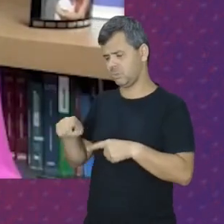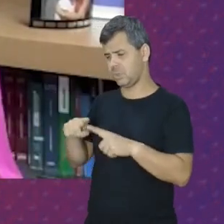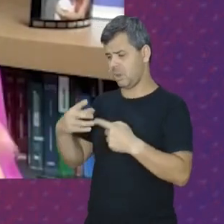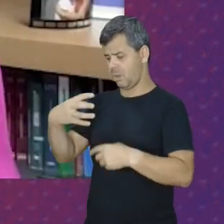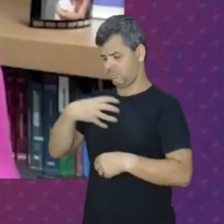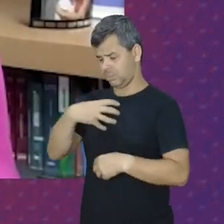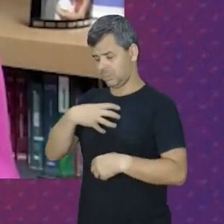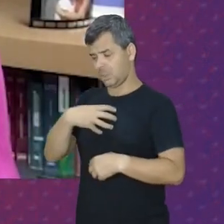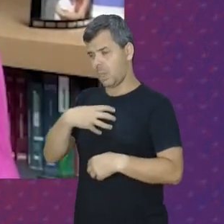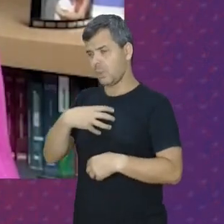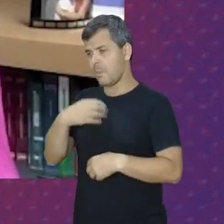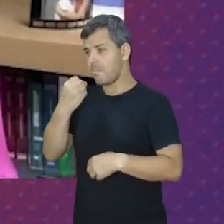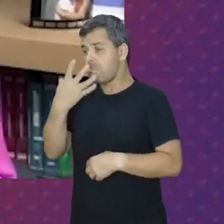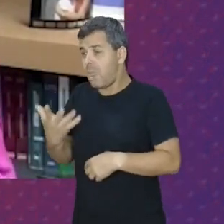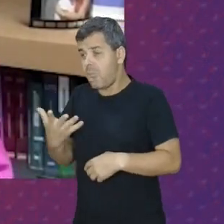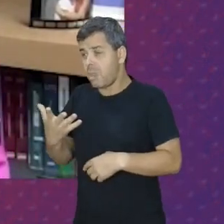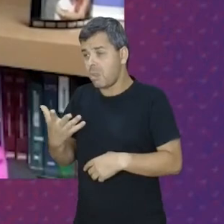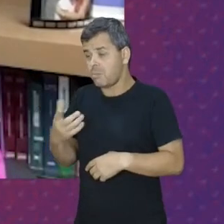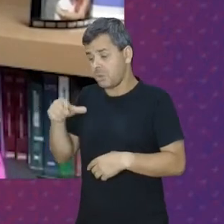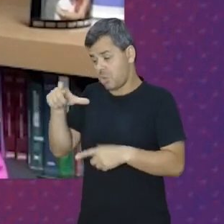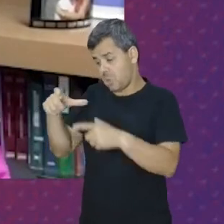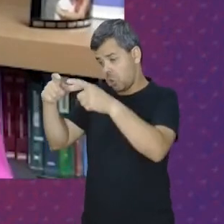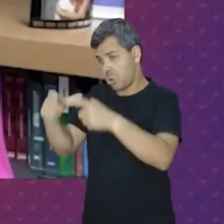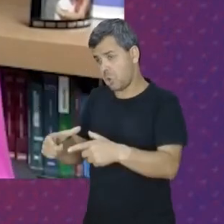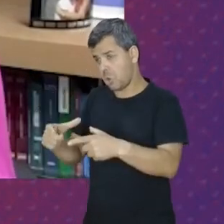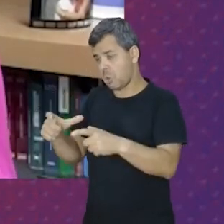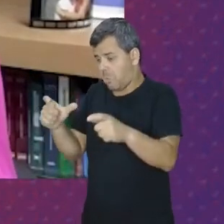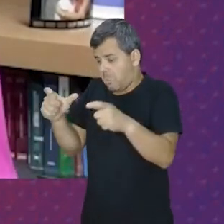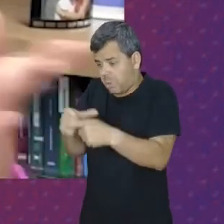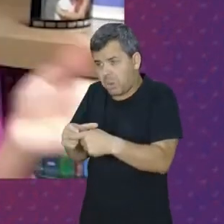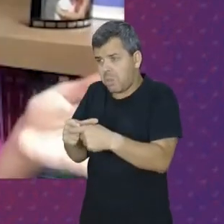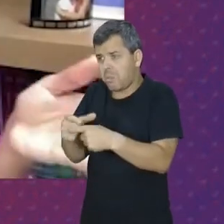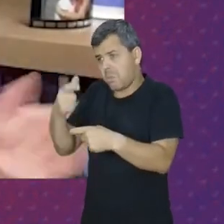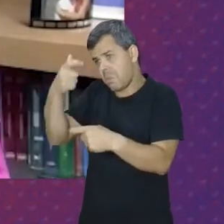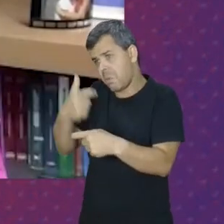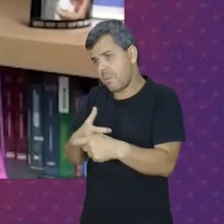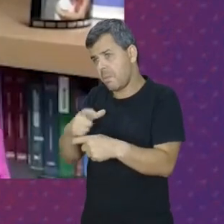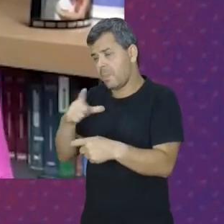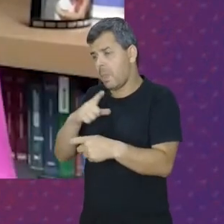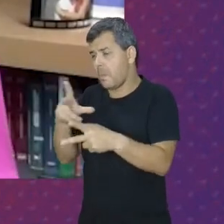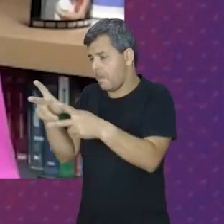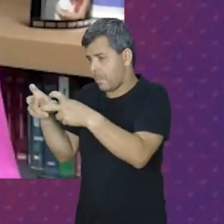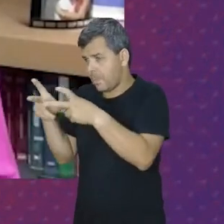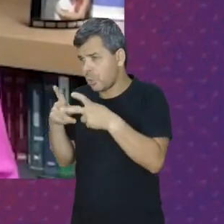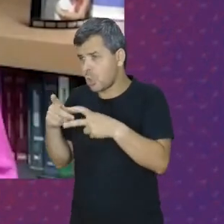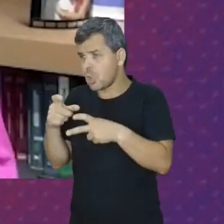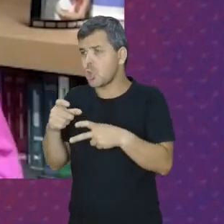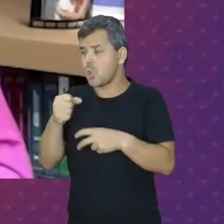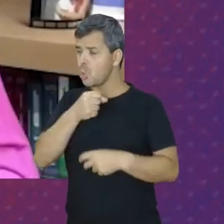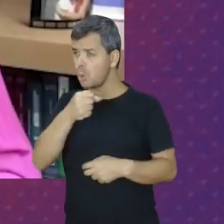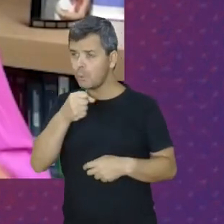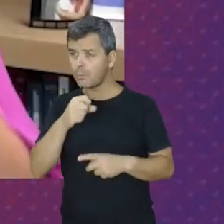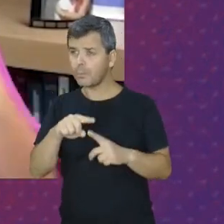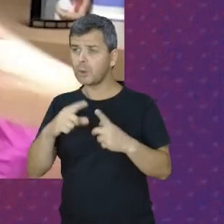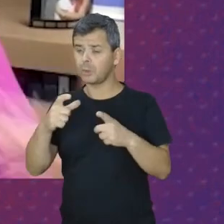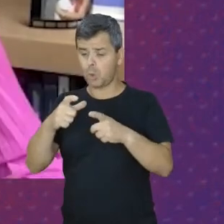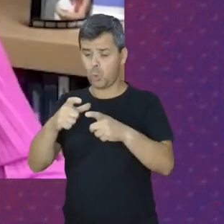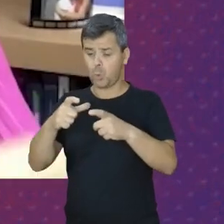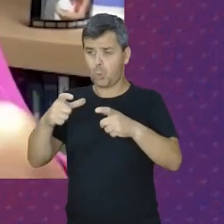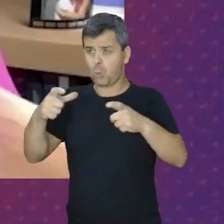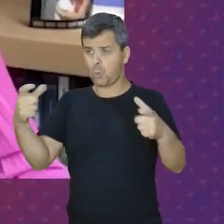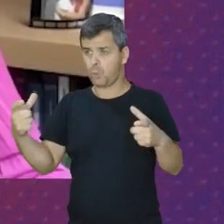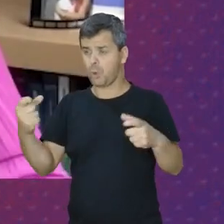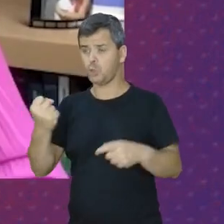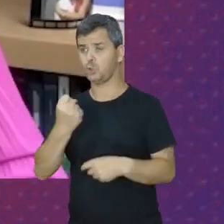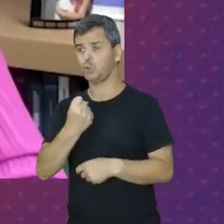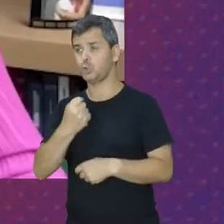não me sinto à vontade, porque nesse lugar eu sou minoria. Temos visto nos noticiários, né, um crescente